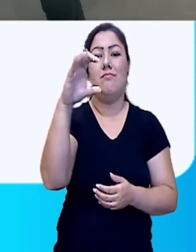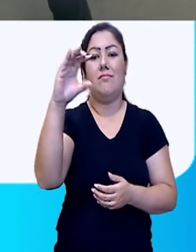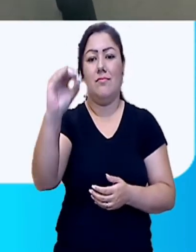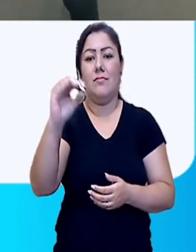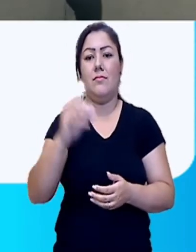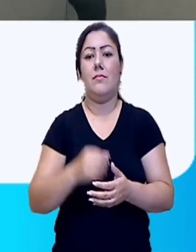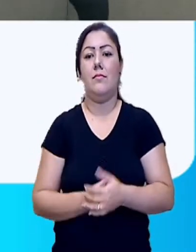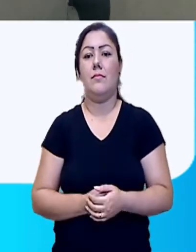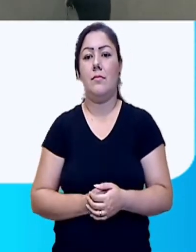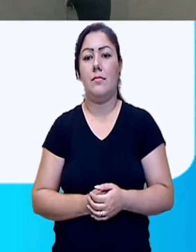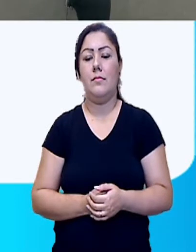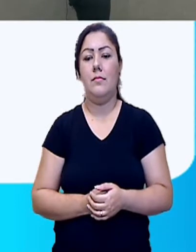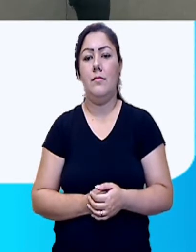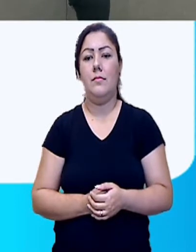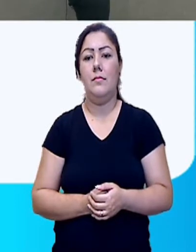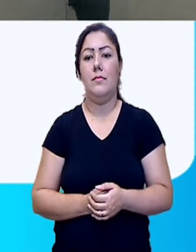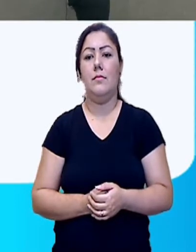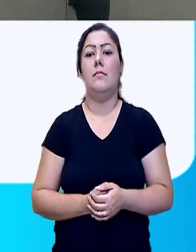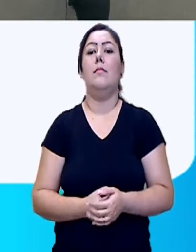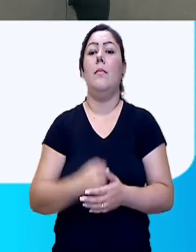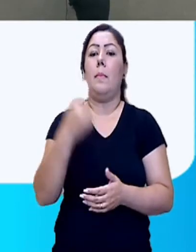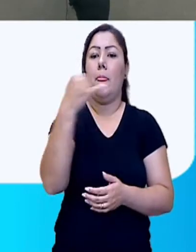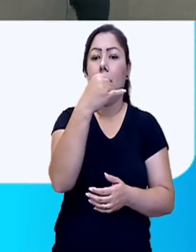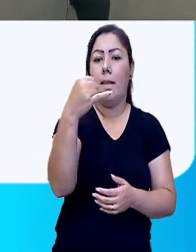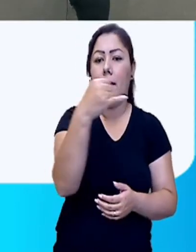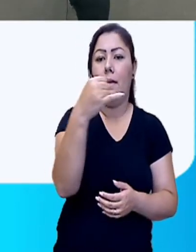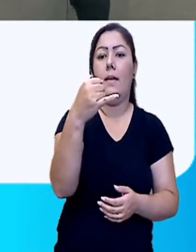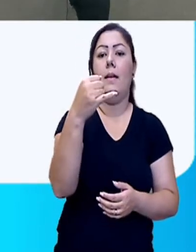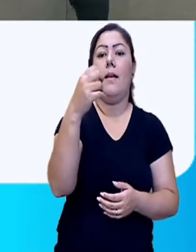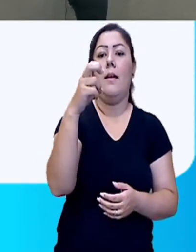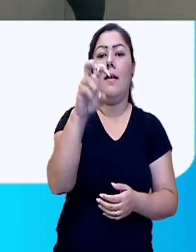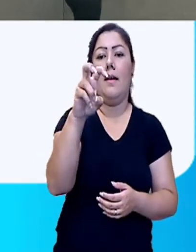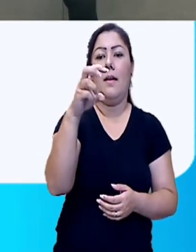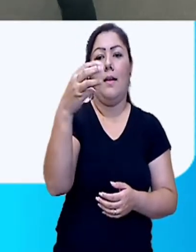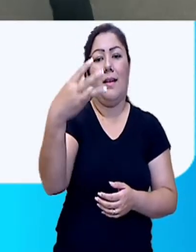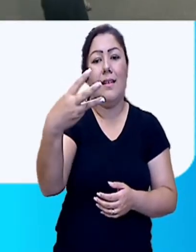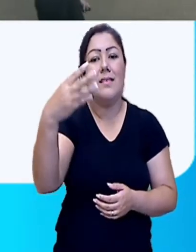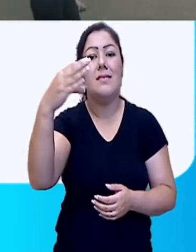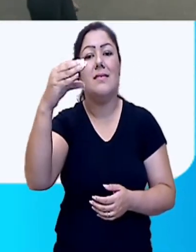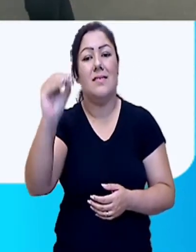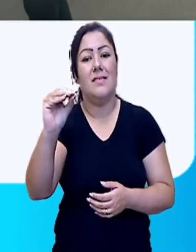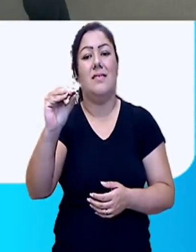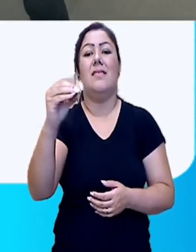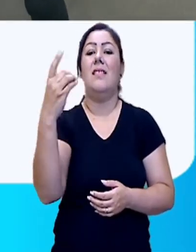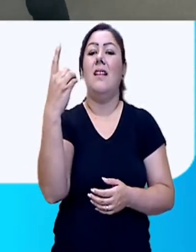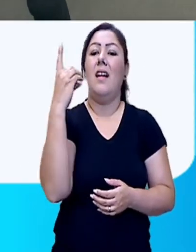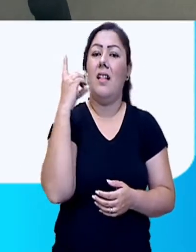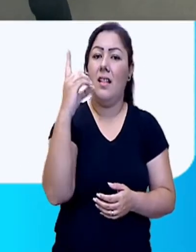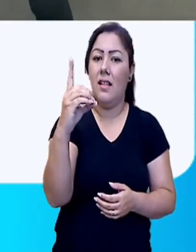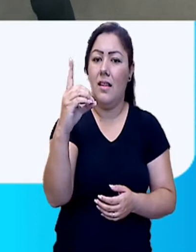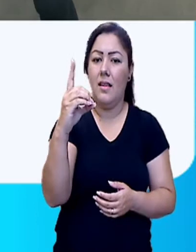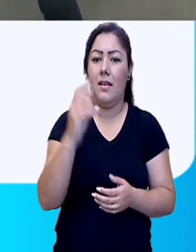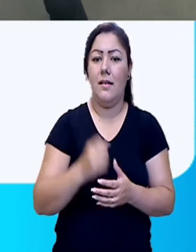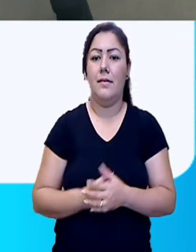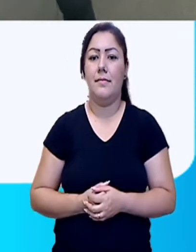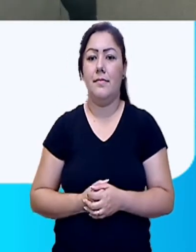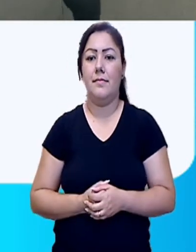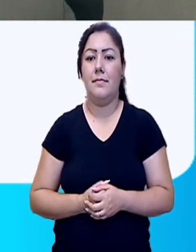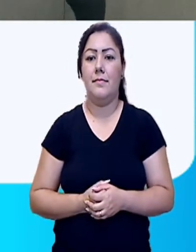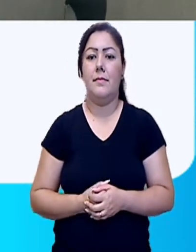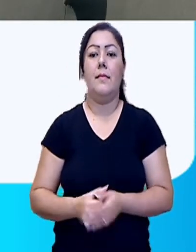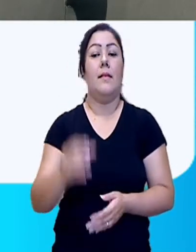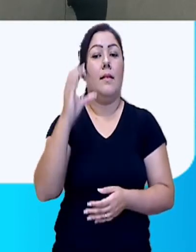Um débito de 530, também um saldo negativo. A letra C,